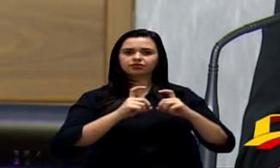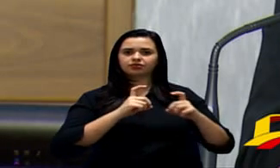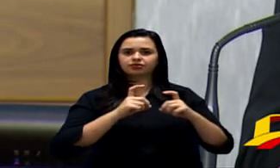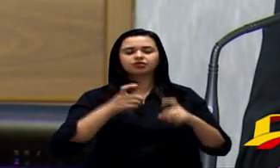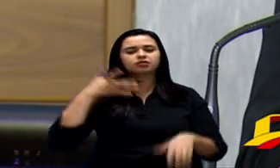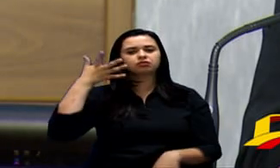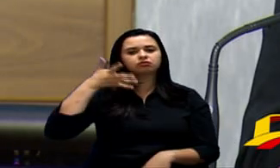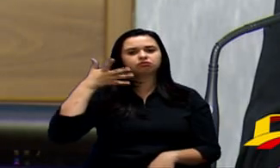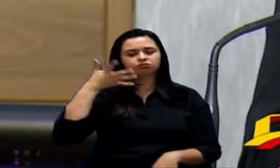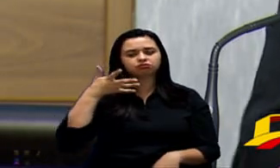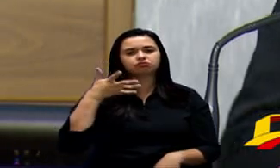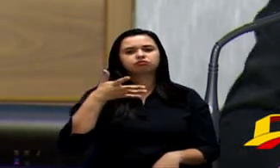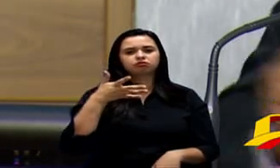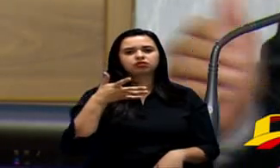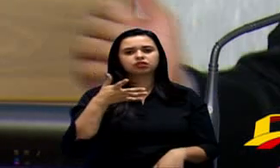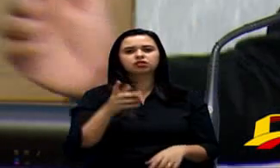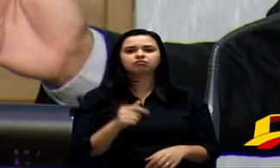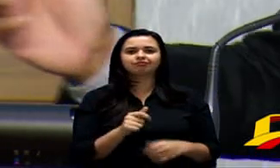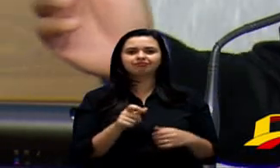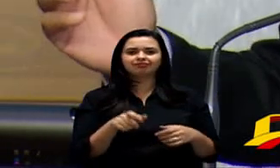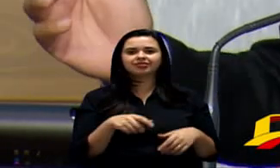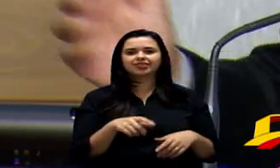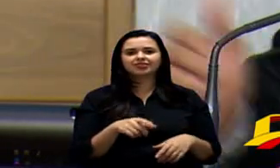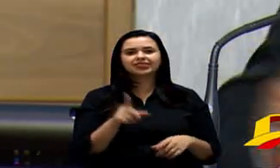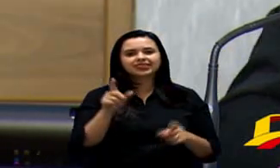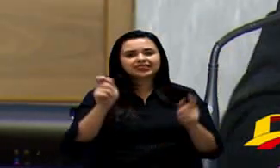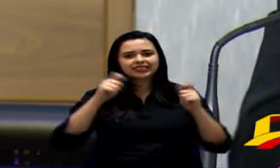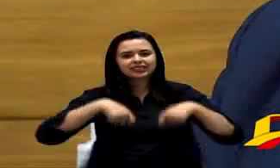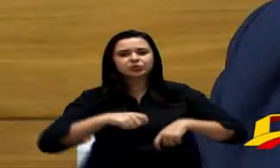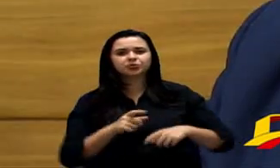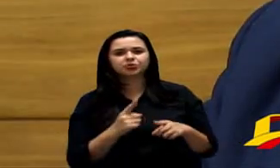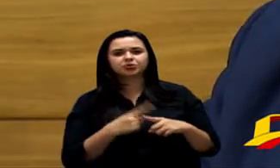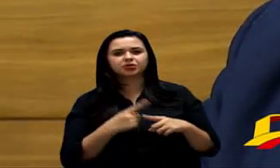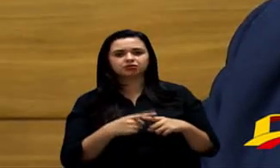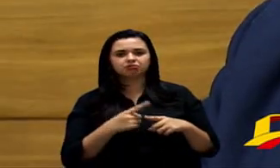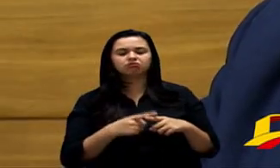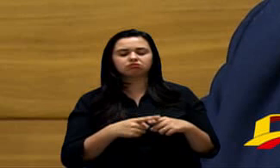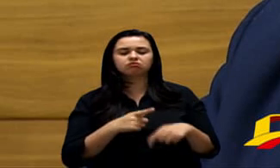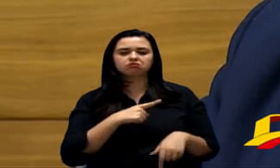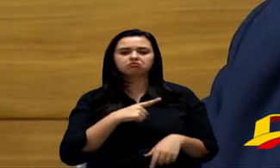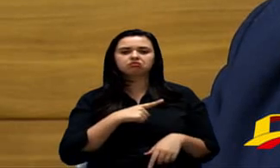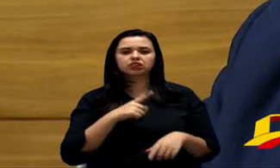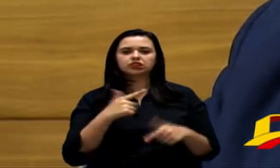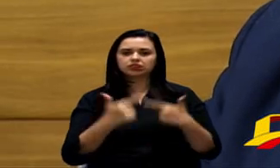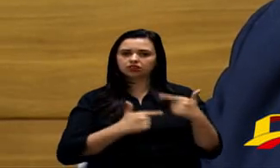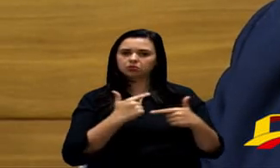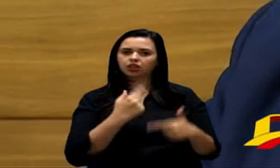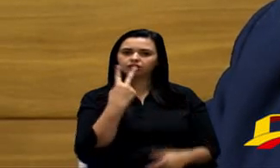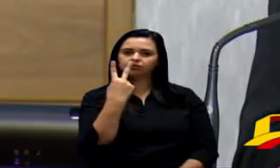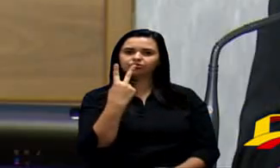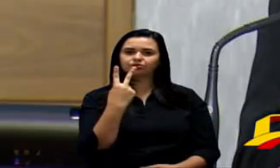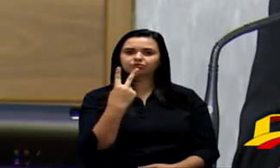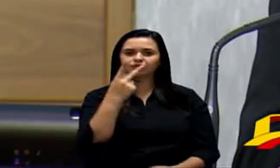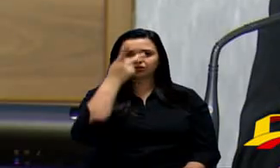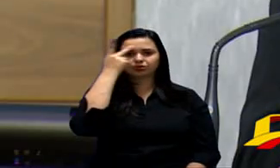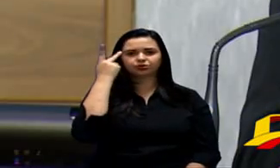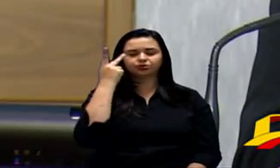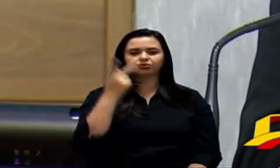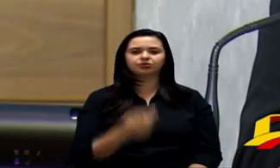foi possível graças à construção feita em dupla. Eu, quando...